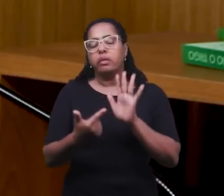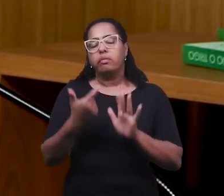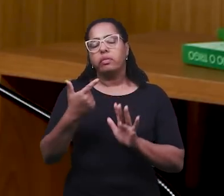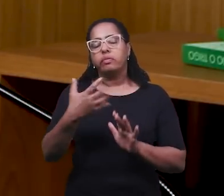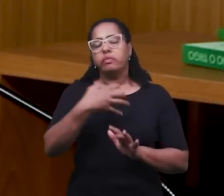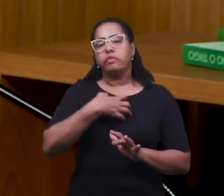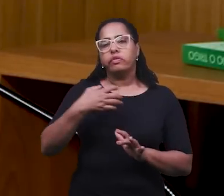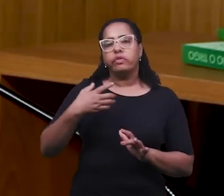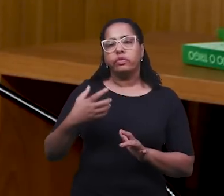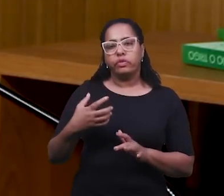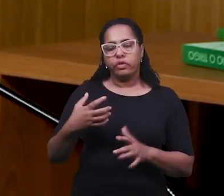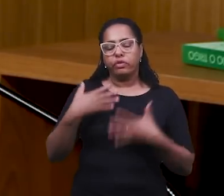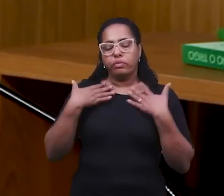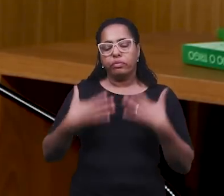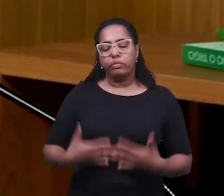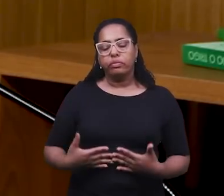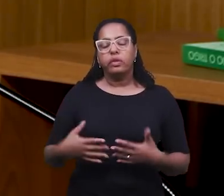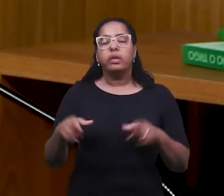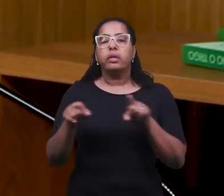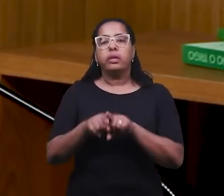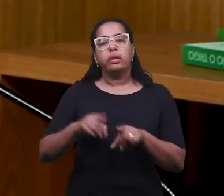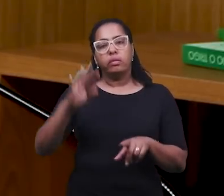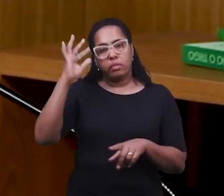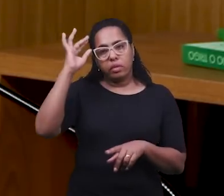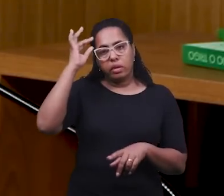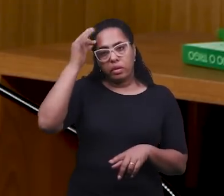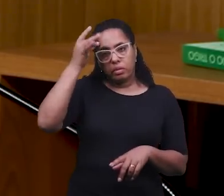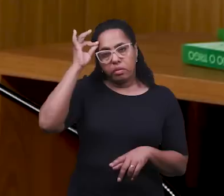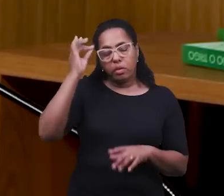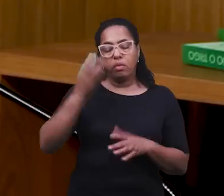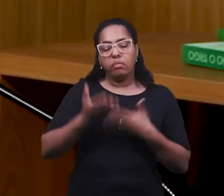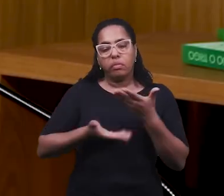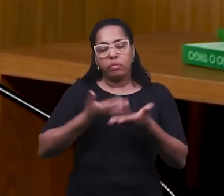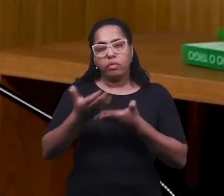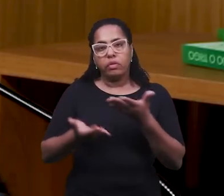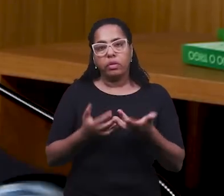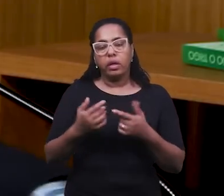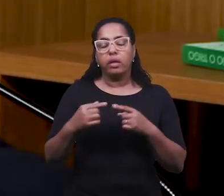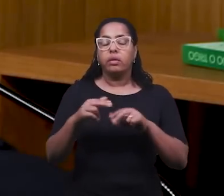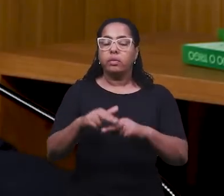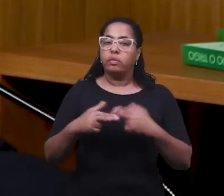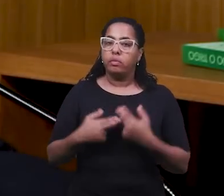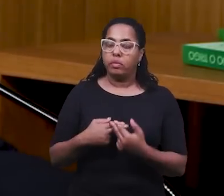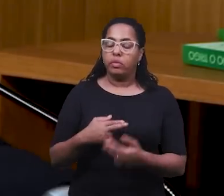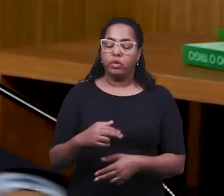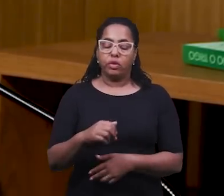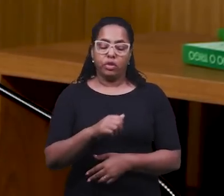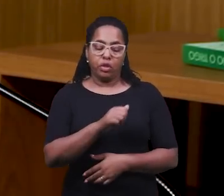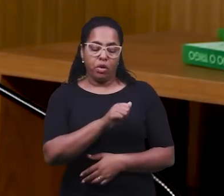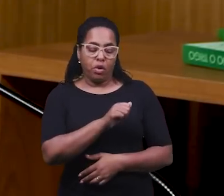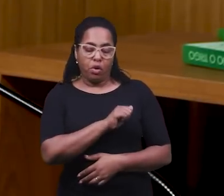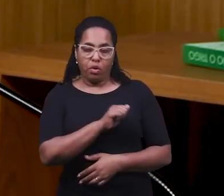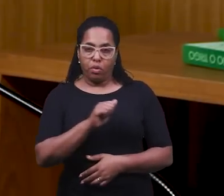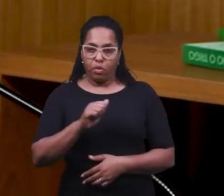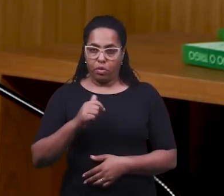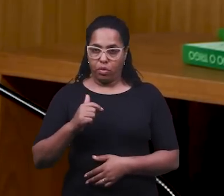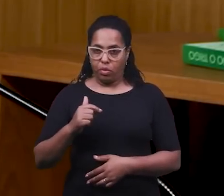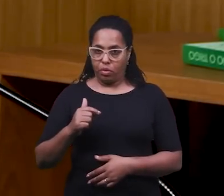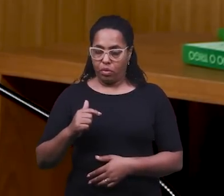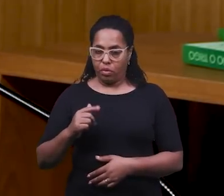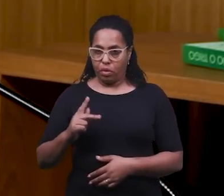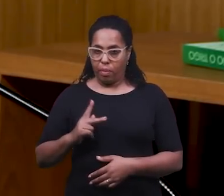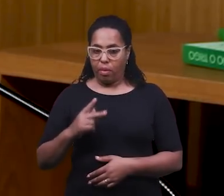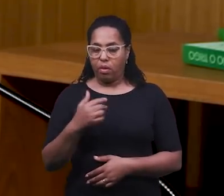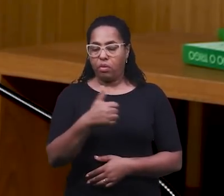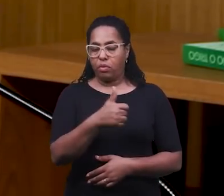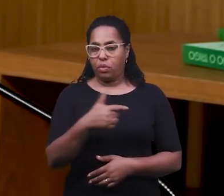espirituais. Entendeu? Então, o cuidado físico e o cuidado espiritual, porque os 12 apóstolos não tinham como alcançar tudo